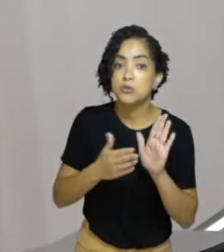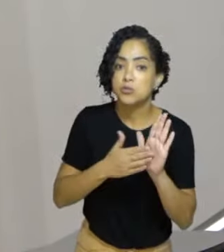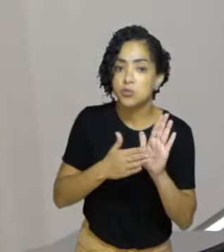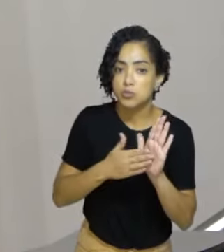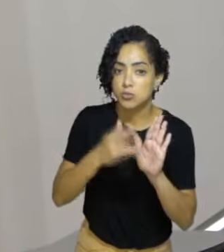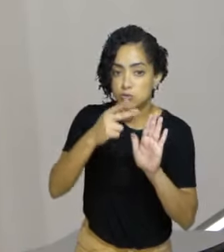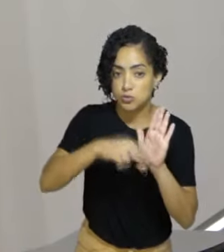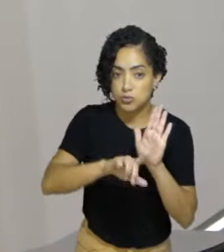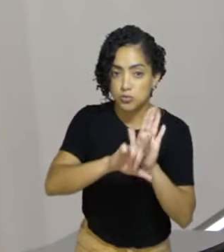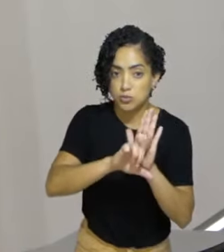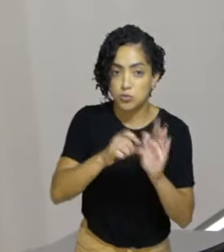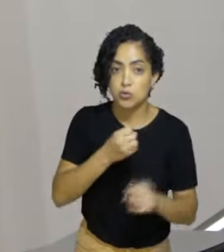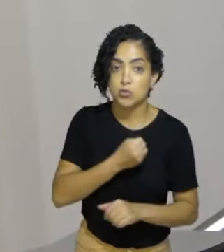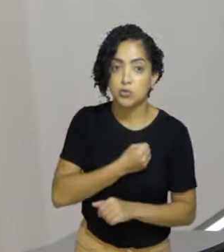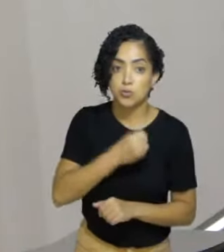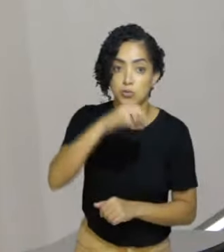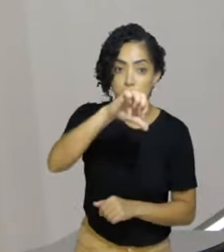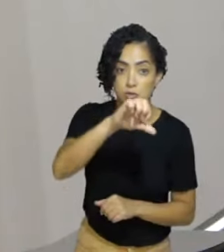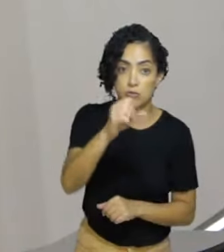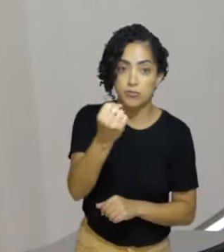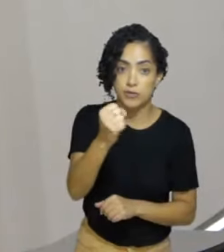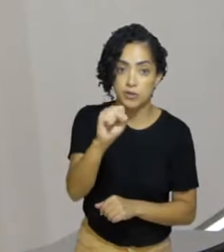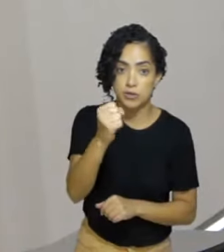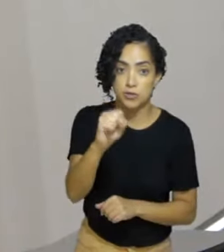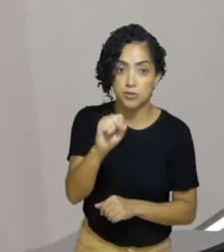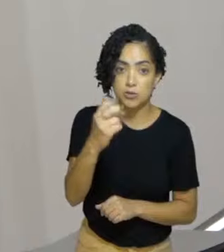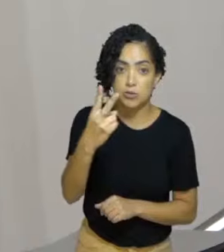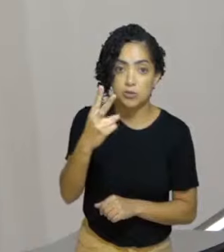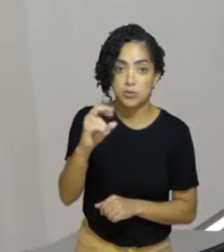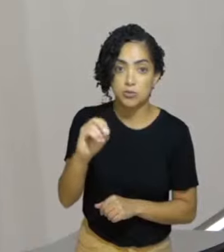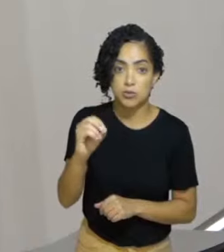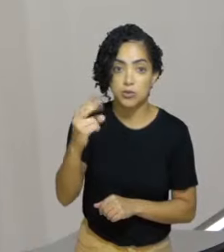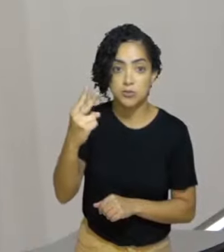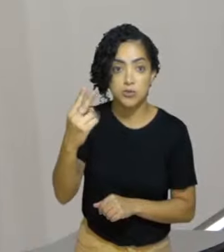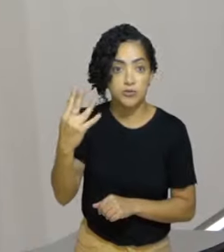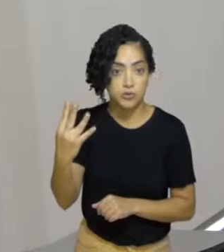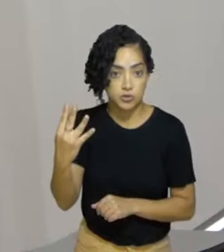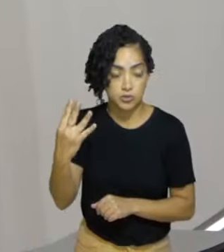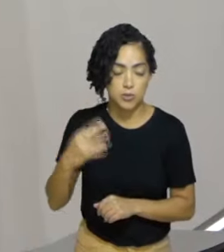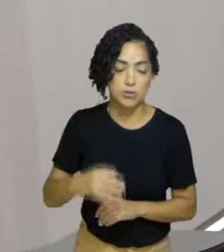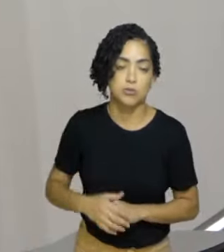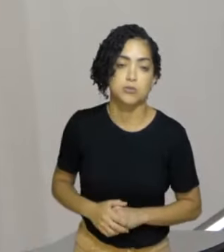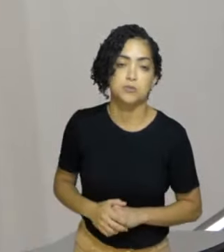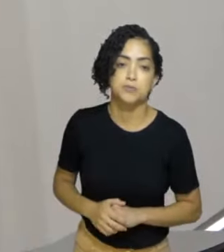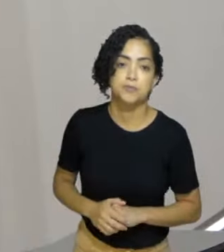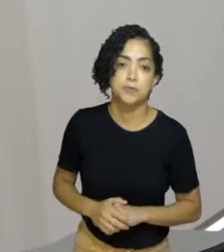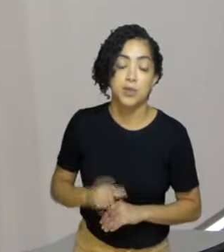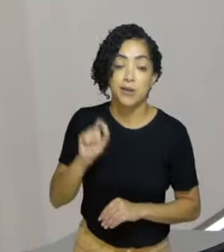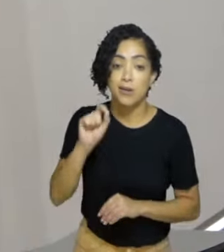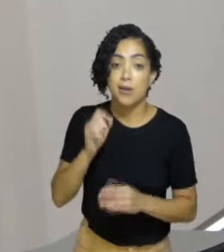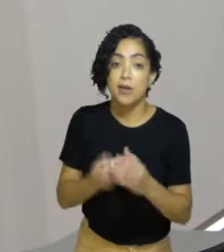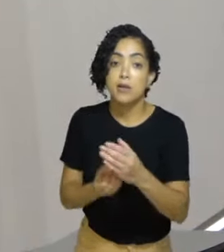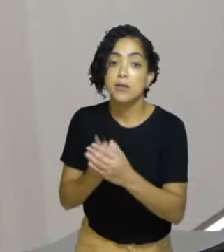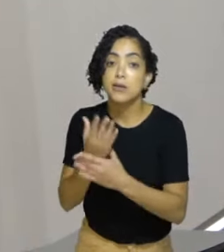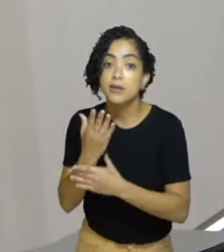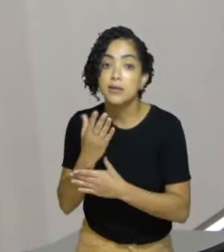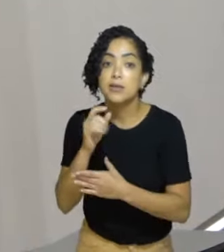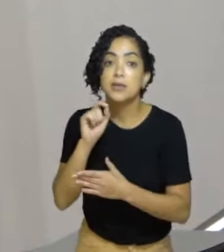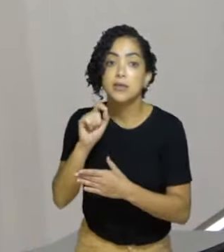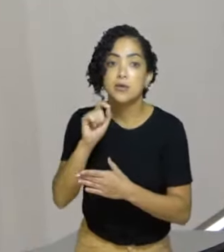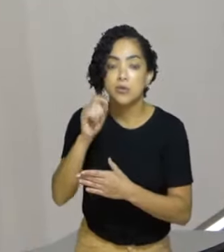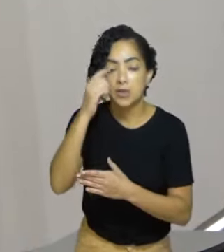de lei número 98 de 2024, que cria rampas de escape